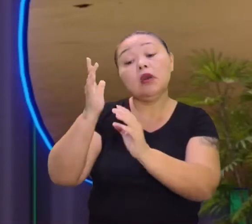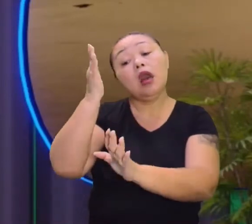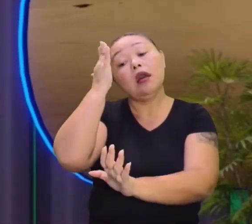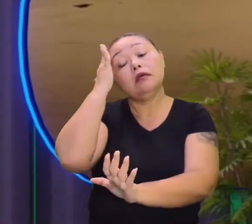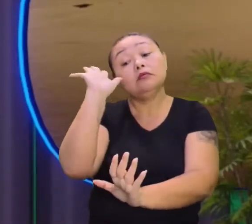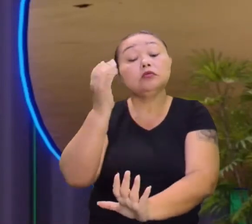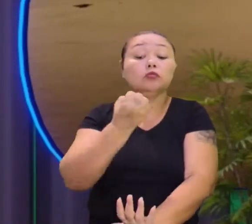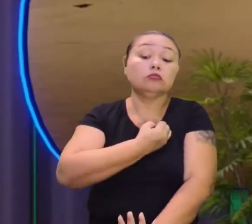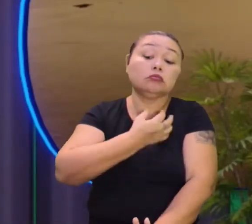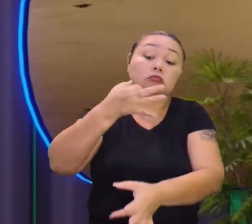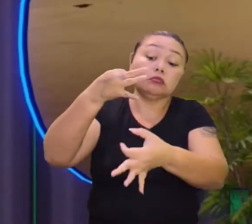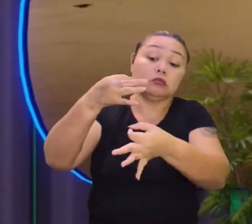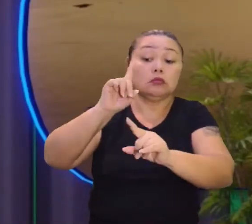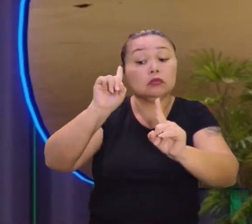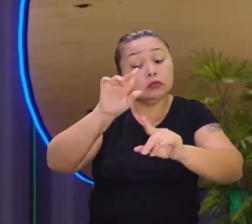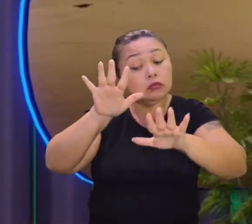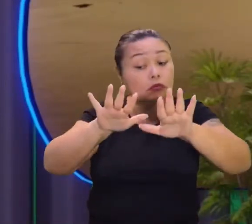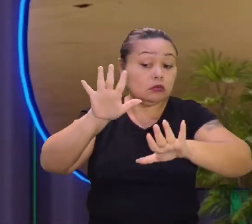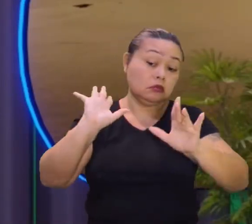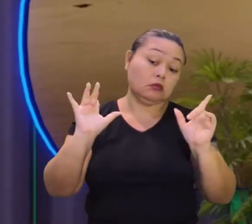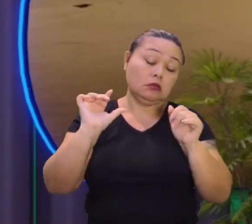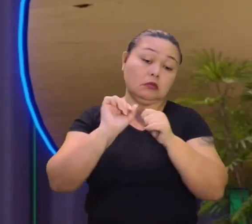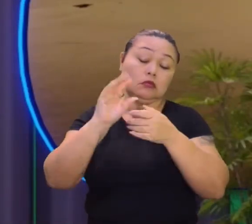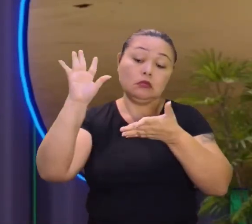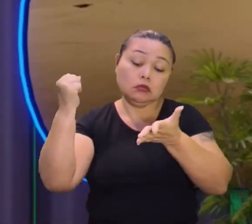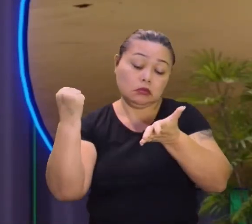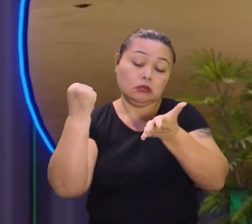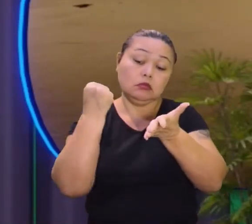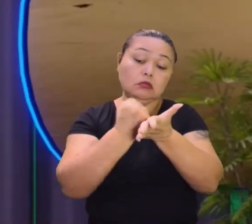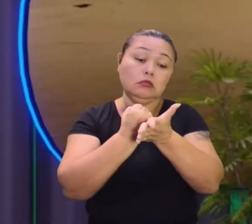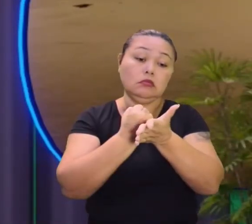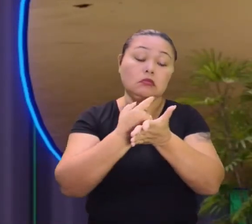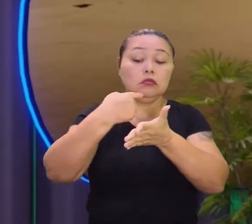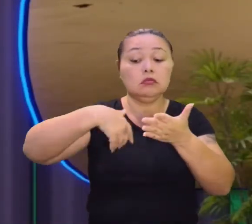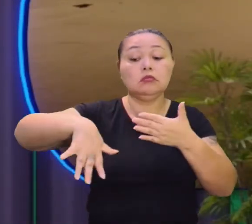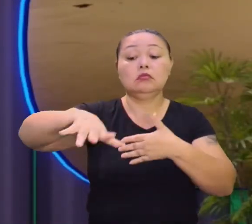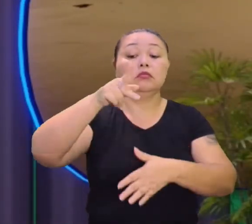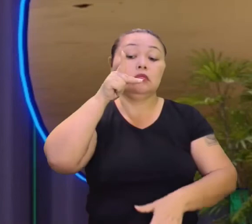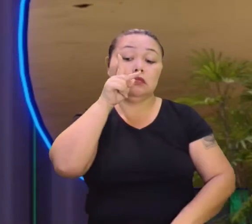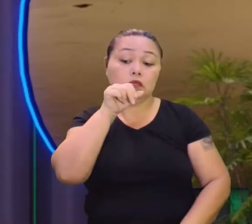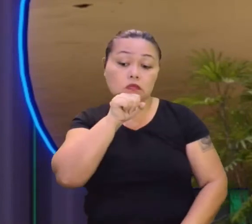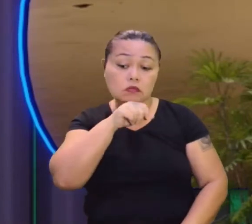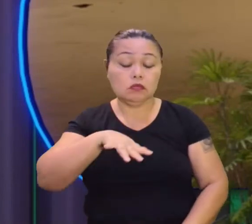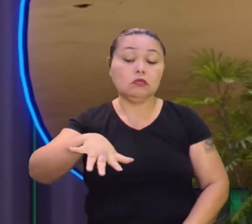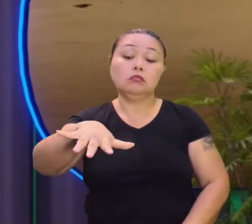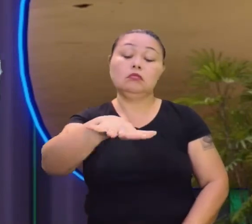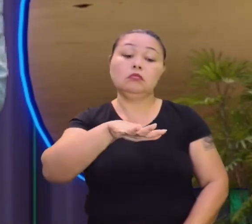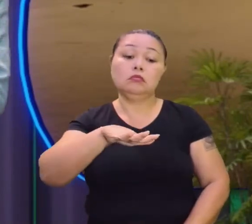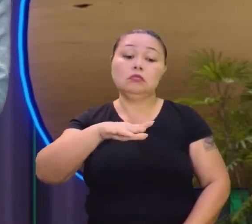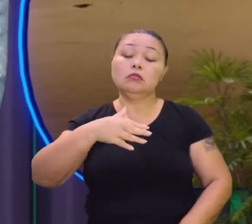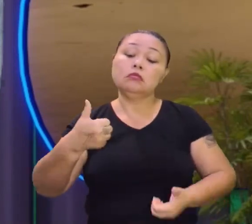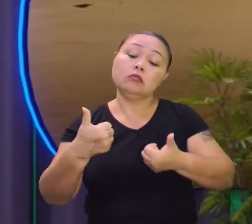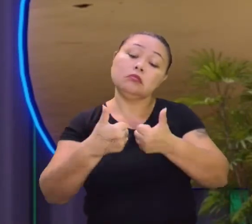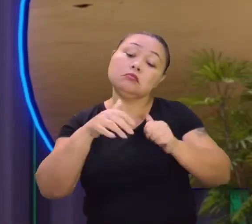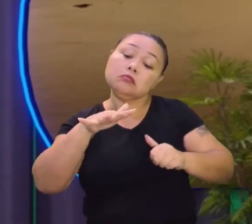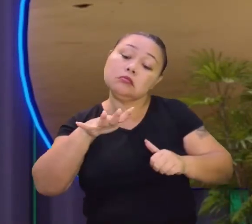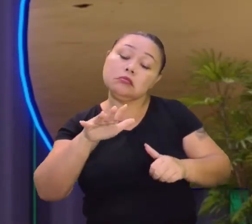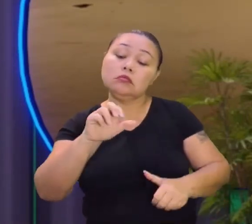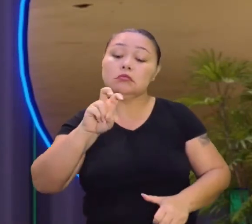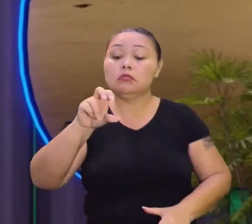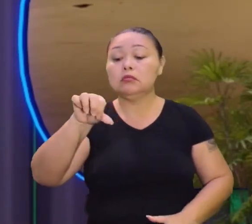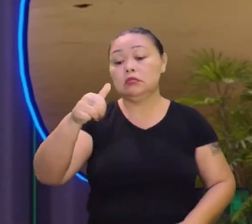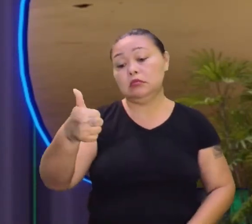uma estimativa dessa população registrada onde? Aqui em Porto Velho, entendeu?